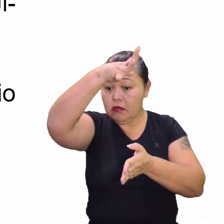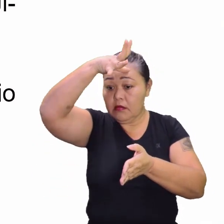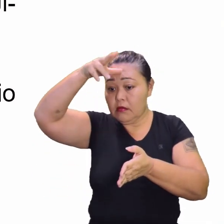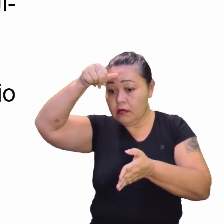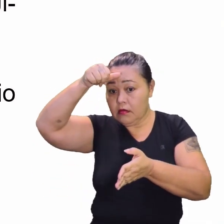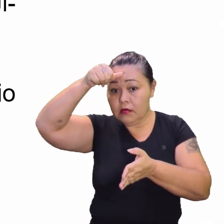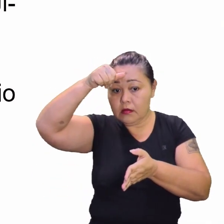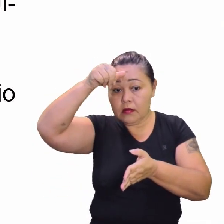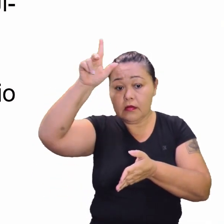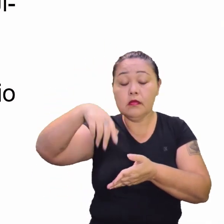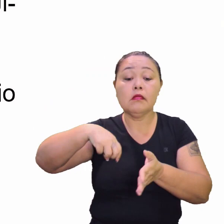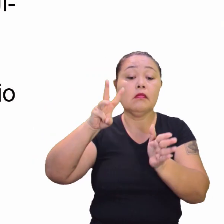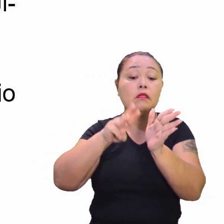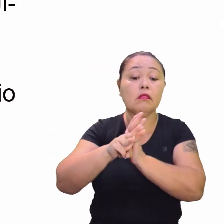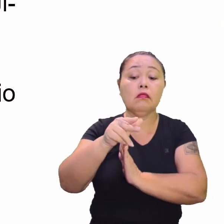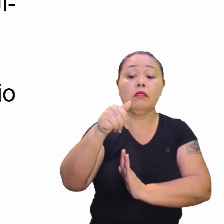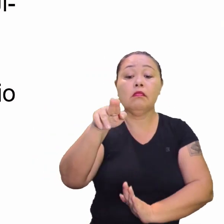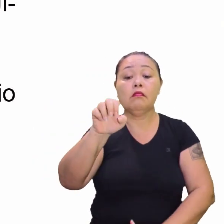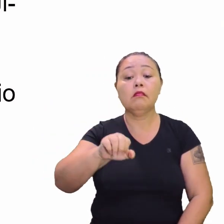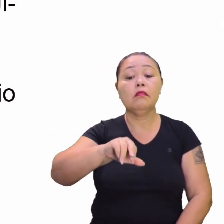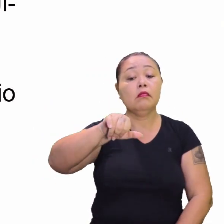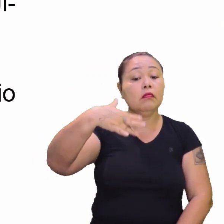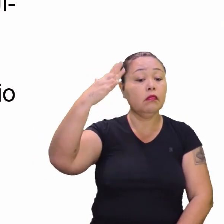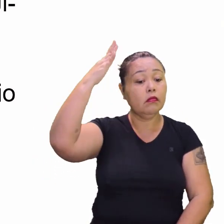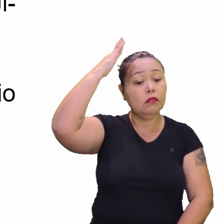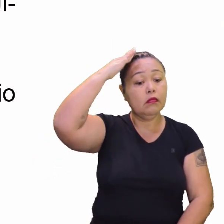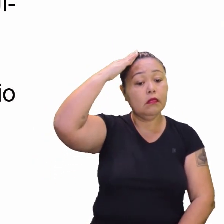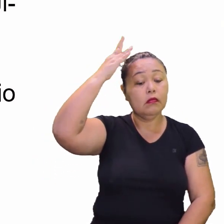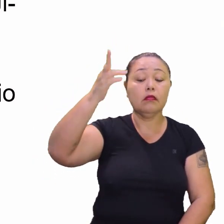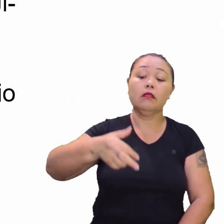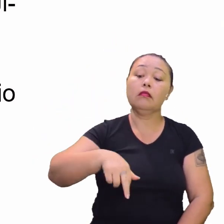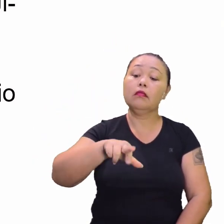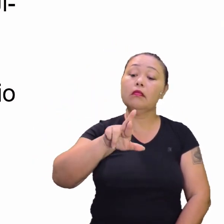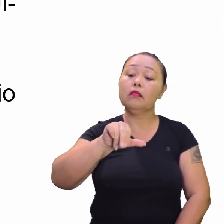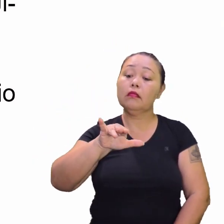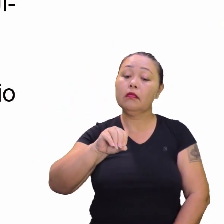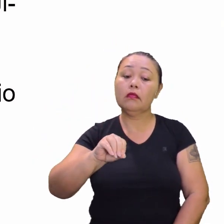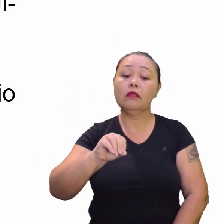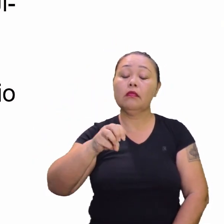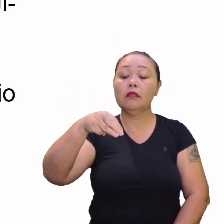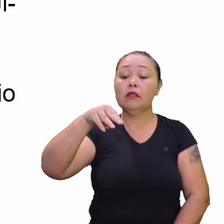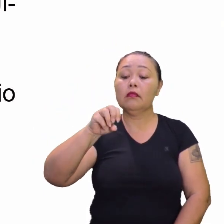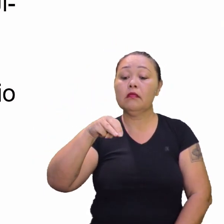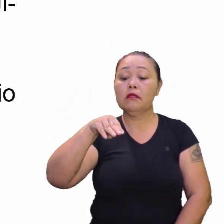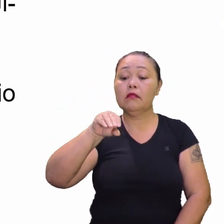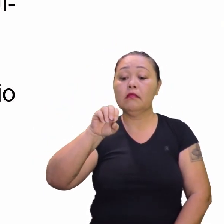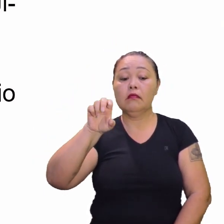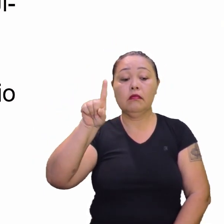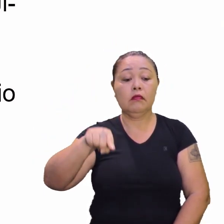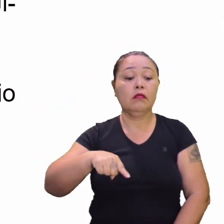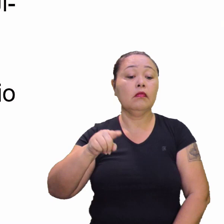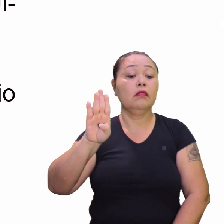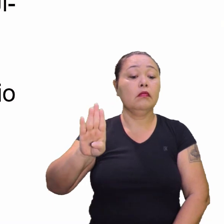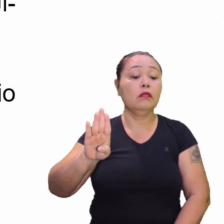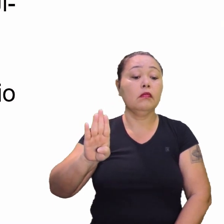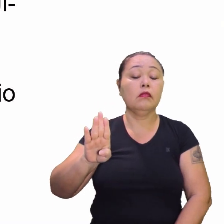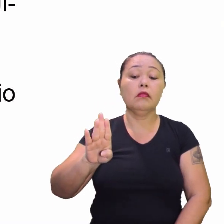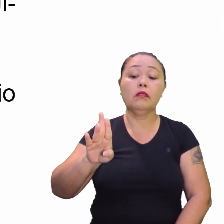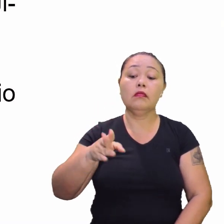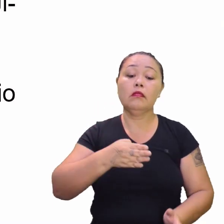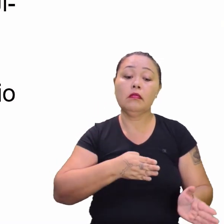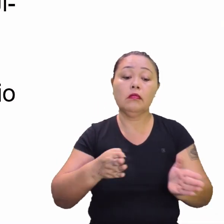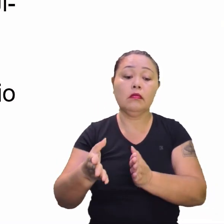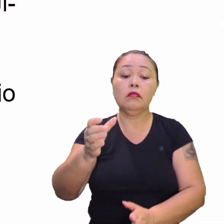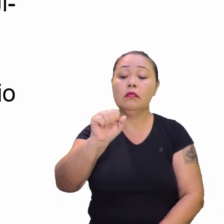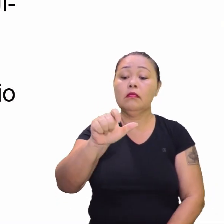A. Rio Madeira, Rio Guaporé, Rio Ji-Paraná e Rio Mamoré. B.